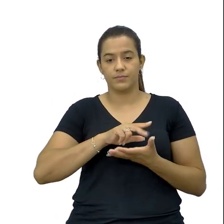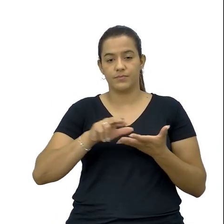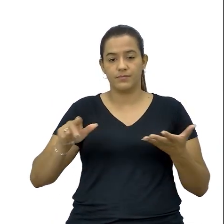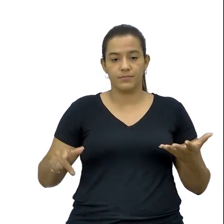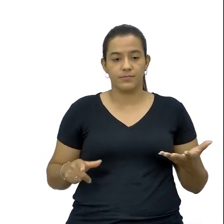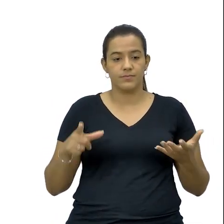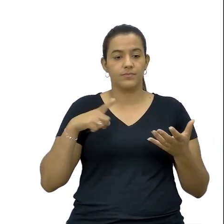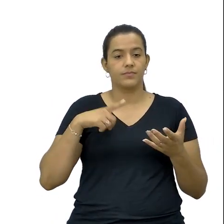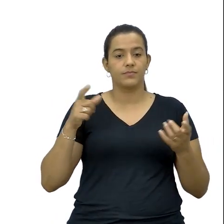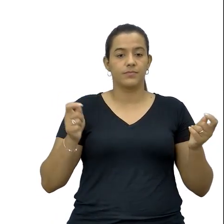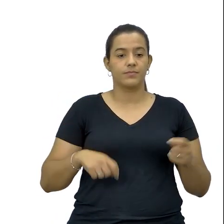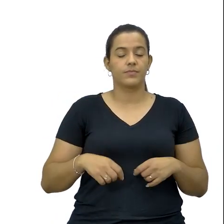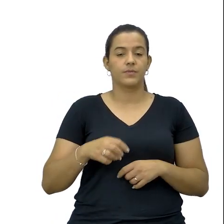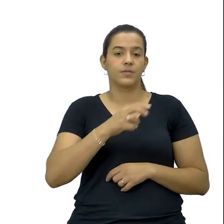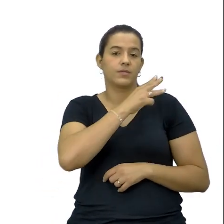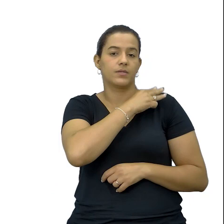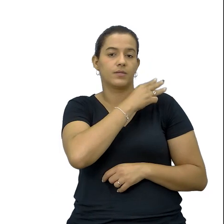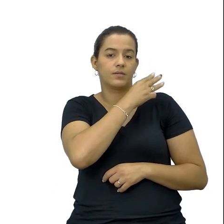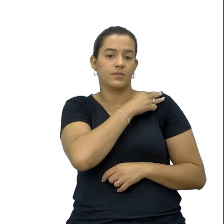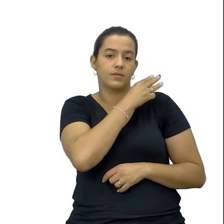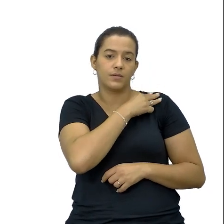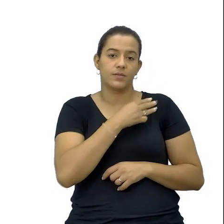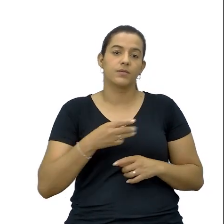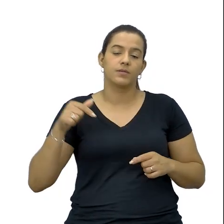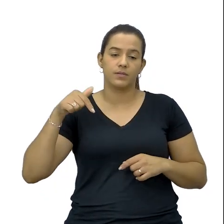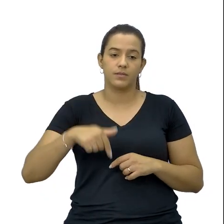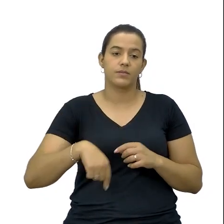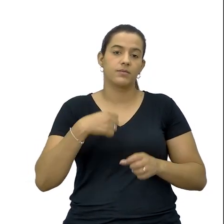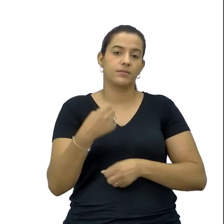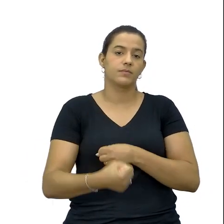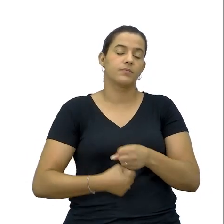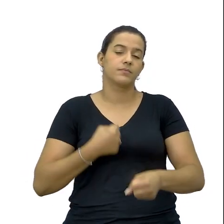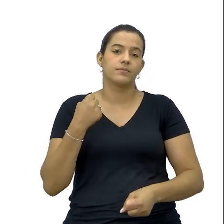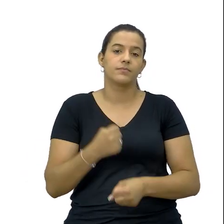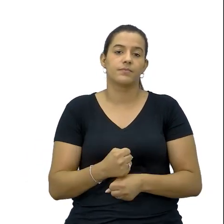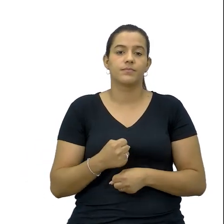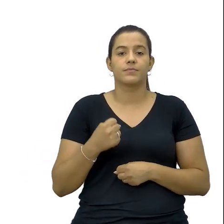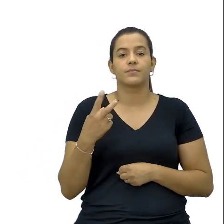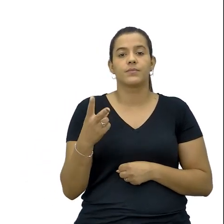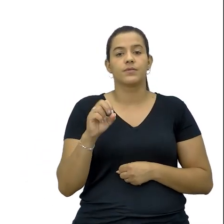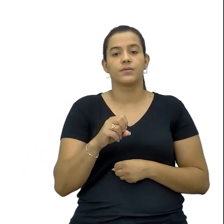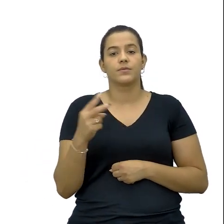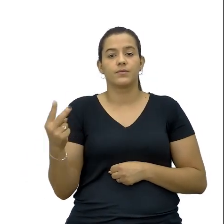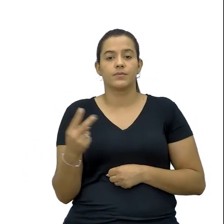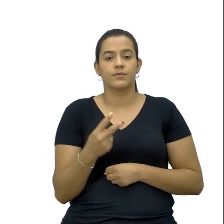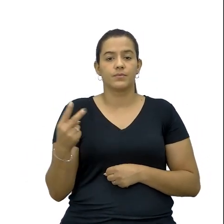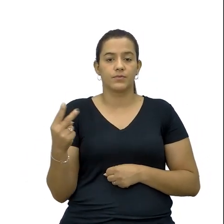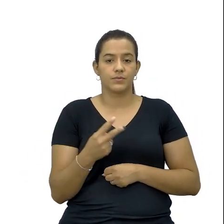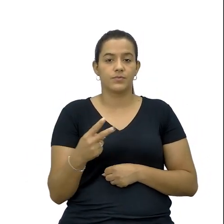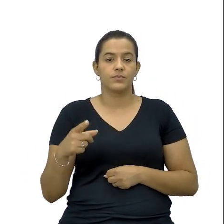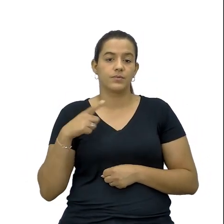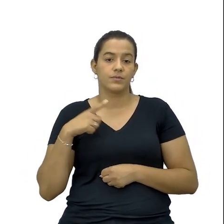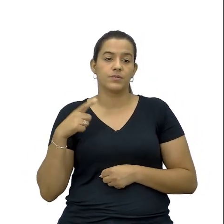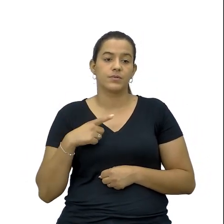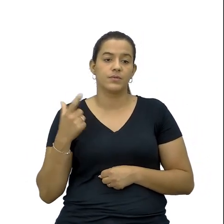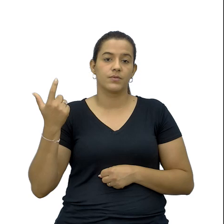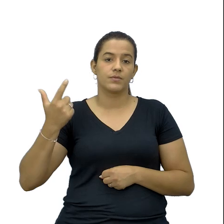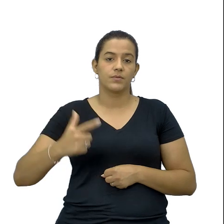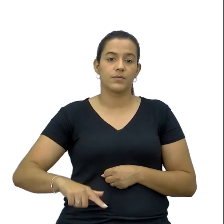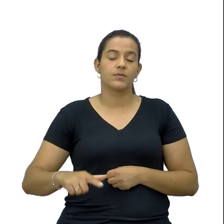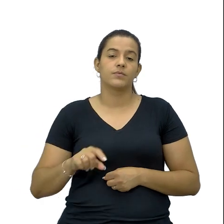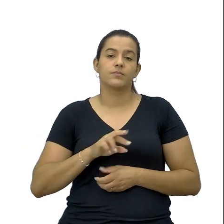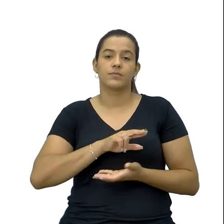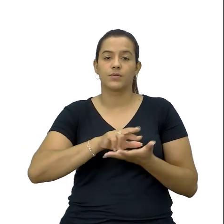impresso, né, para a terceira série do ensino médio, esse ano agora de 2022, né? Mas os outros materiais a gente